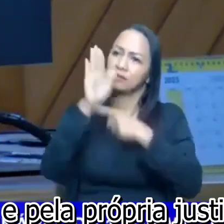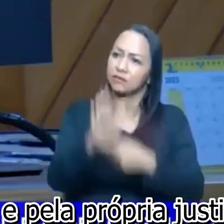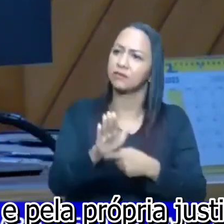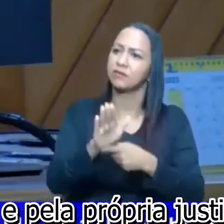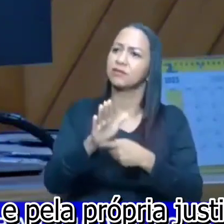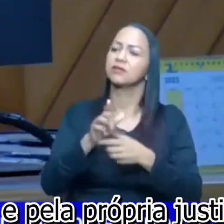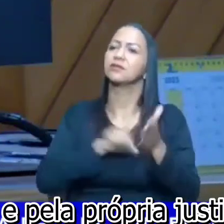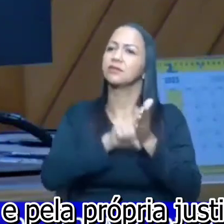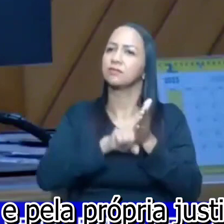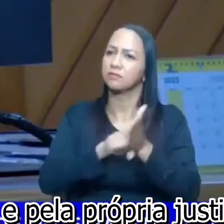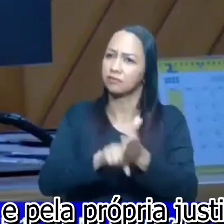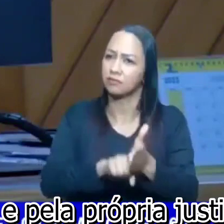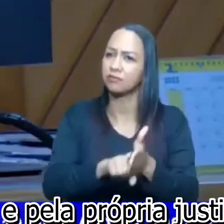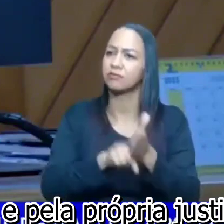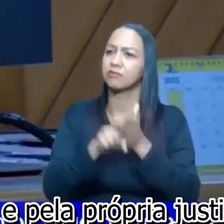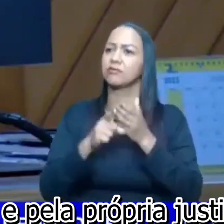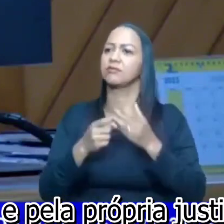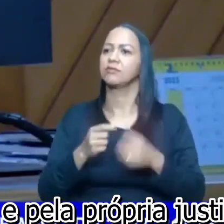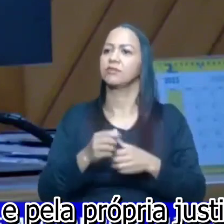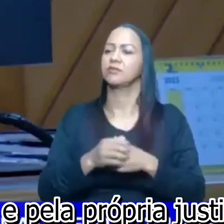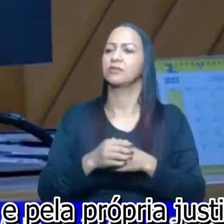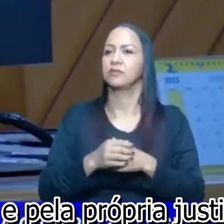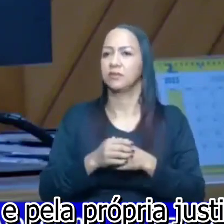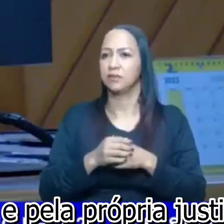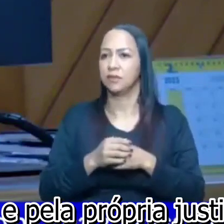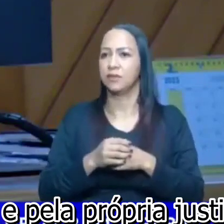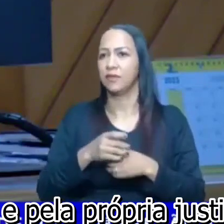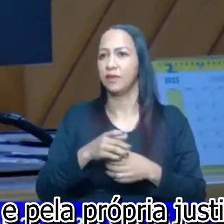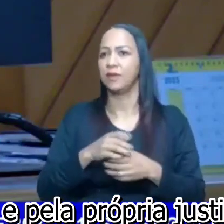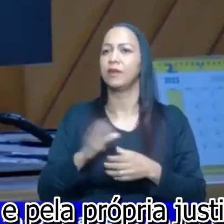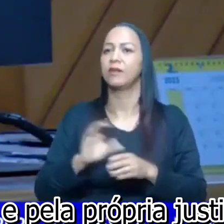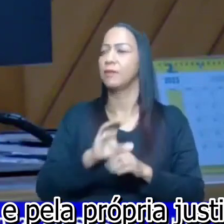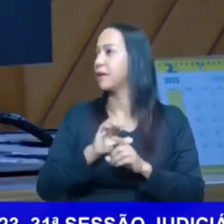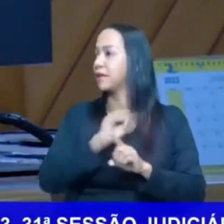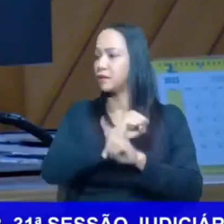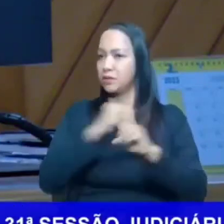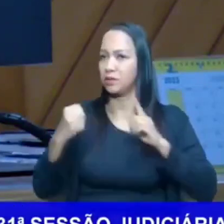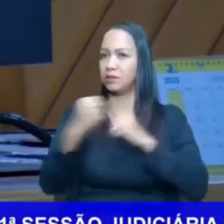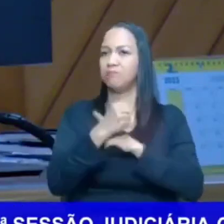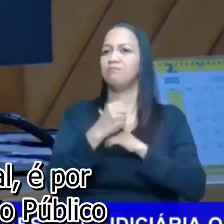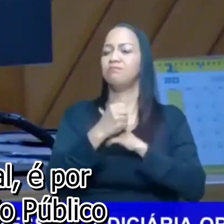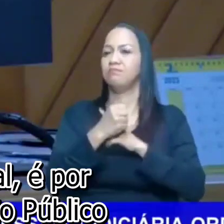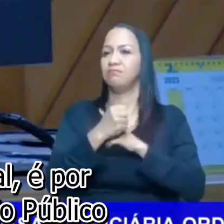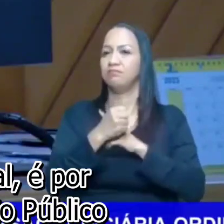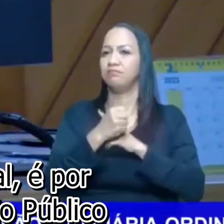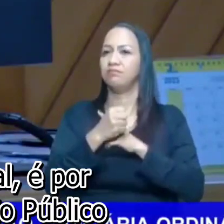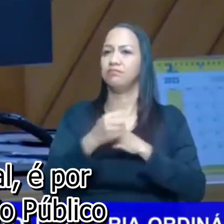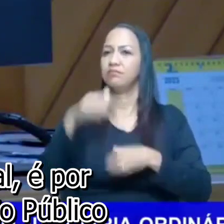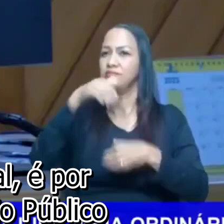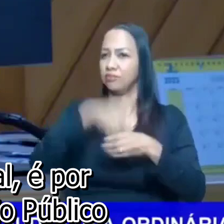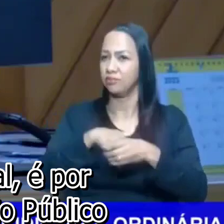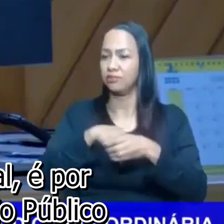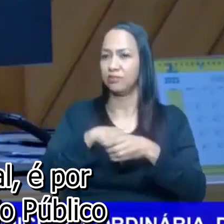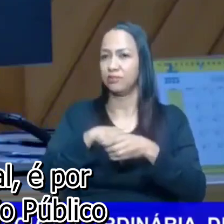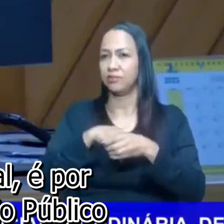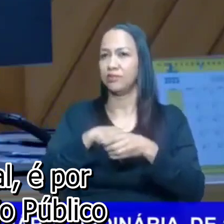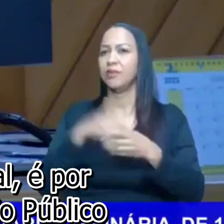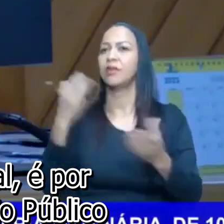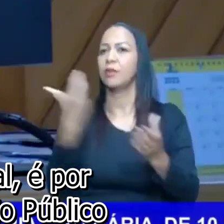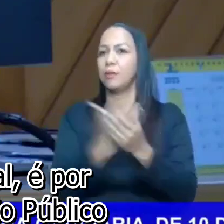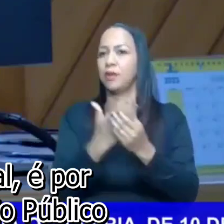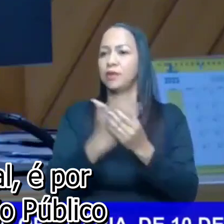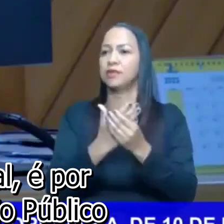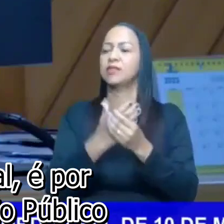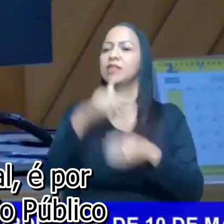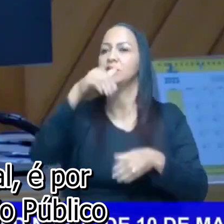a fiscalização concomitante exercida pela sociedade e pela própria Justiça Eleitoral ao longo de todo o processo